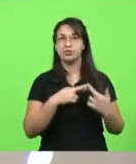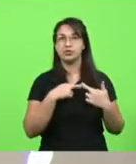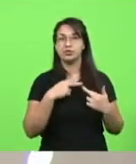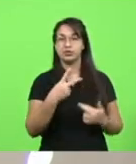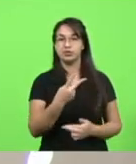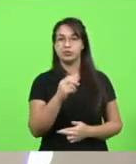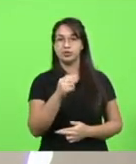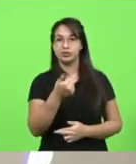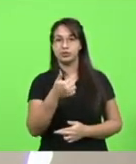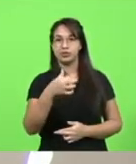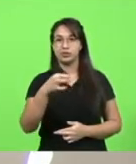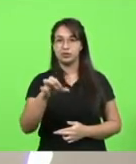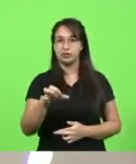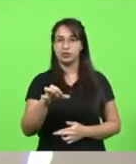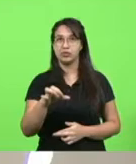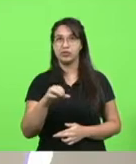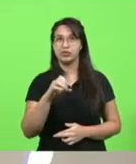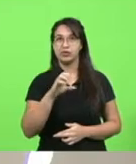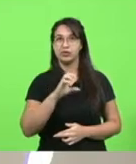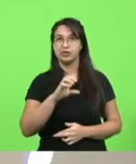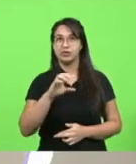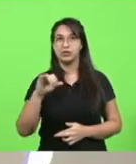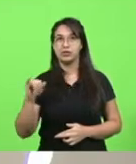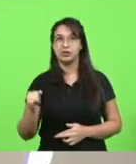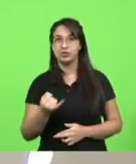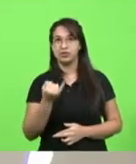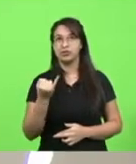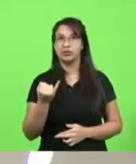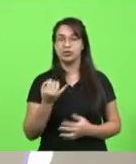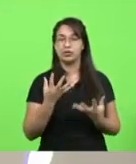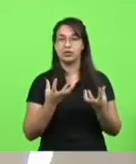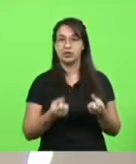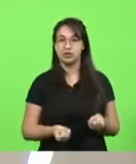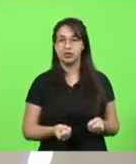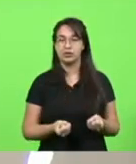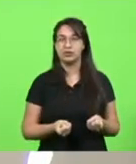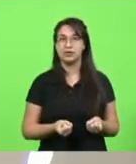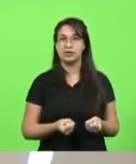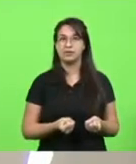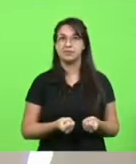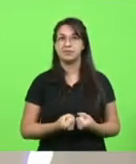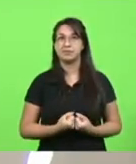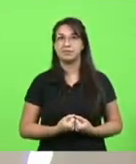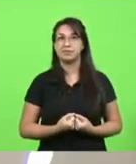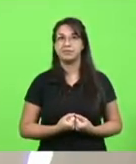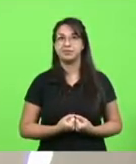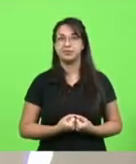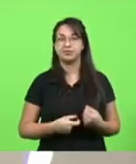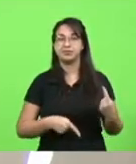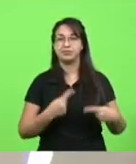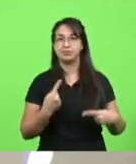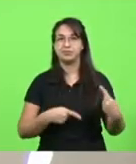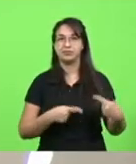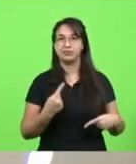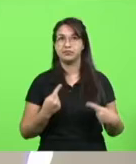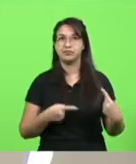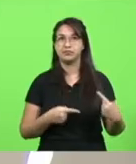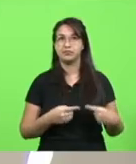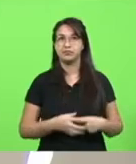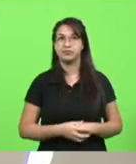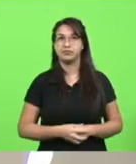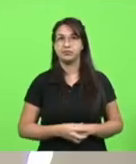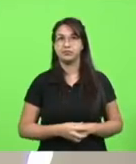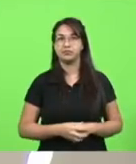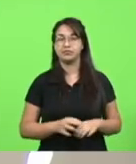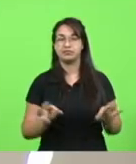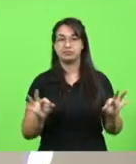com parecer da Comissão de Constituição e Justiça pela admissibilidade. Em discussão. Não